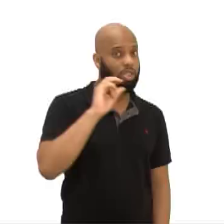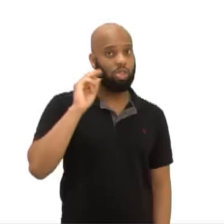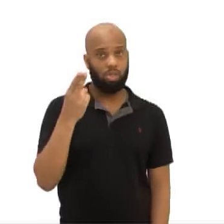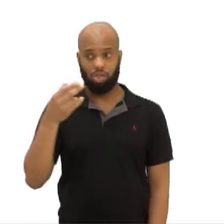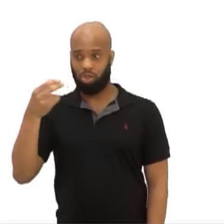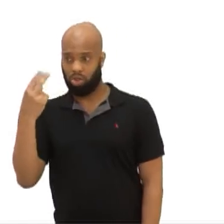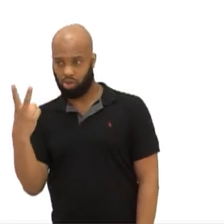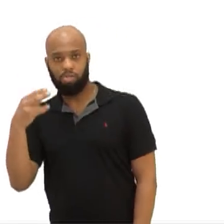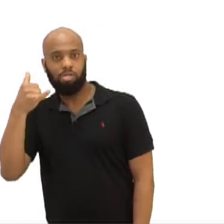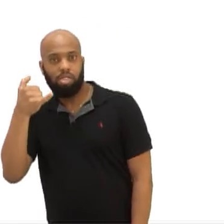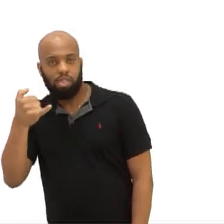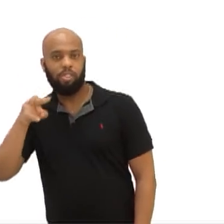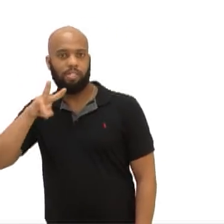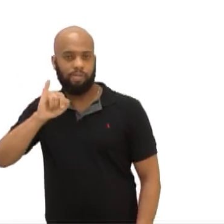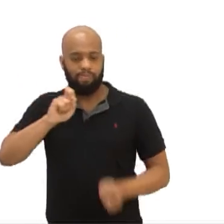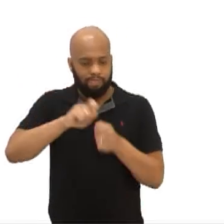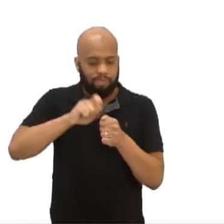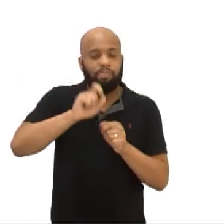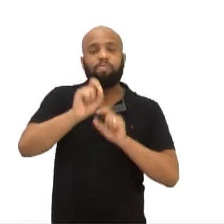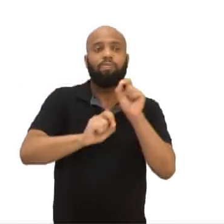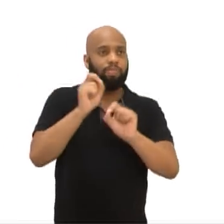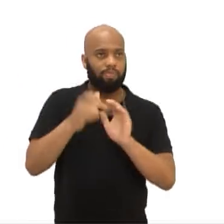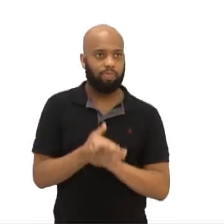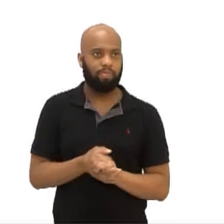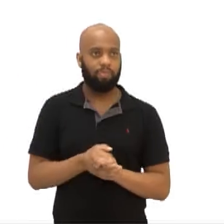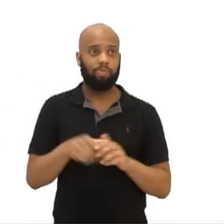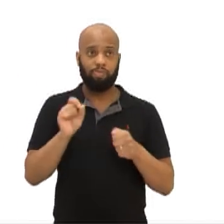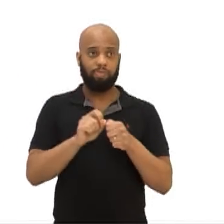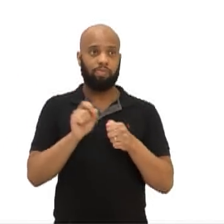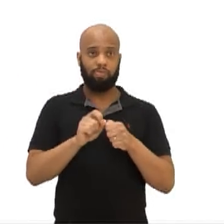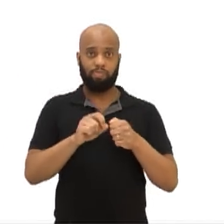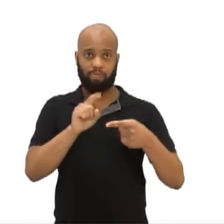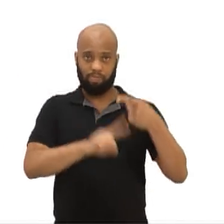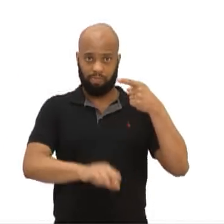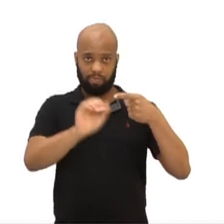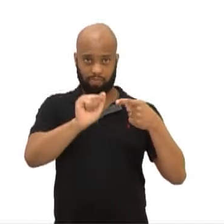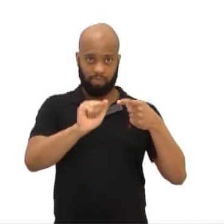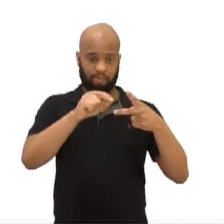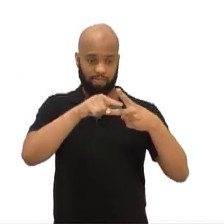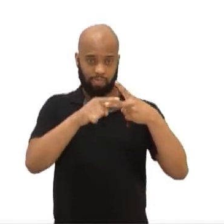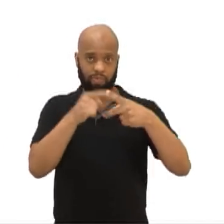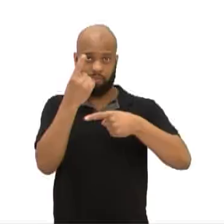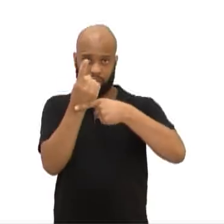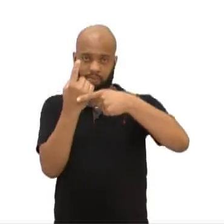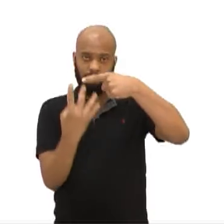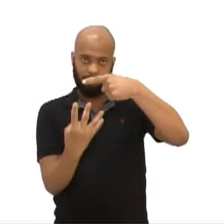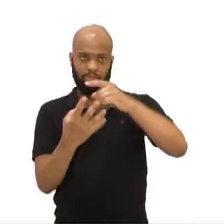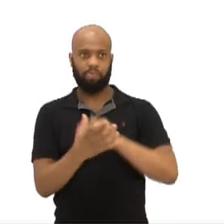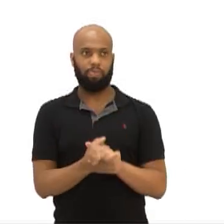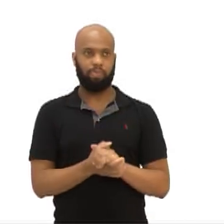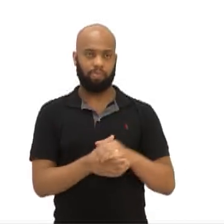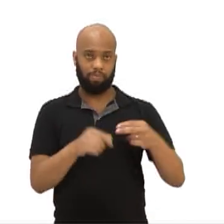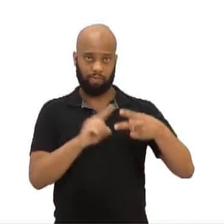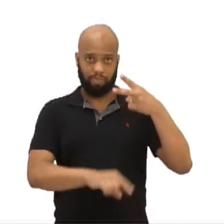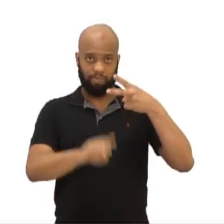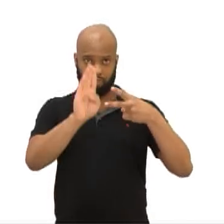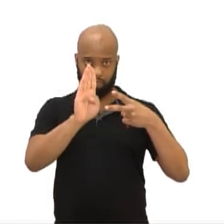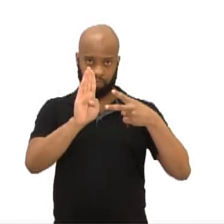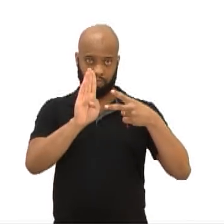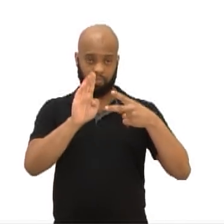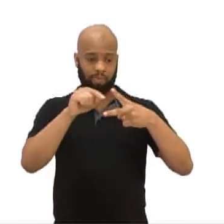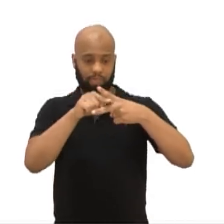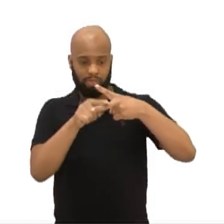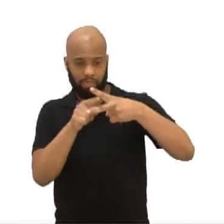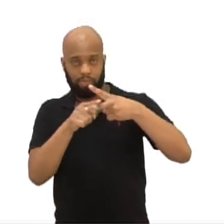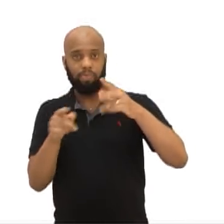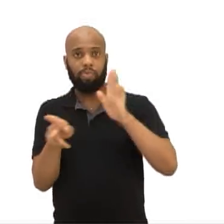2 canetas, vocês vão representar o quê? Letra A, um ângulo de 1/4 da volta. Letra B, um